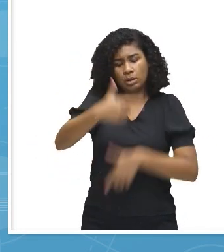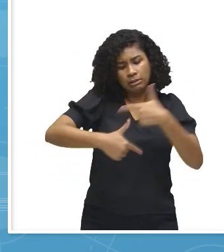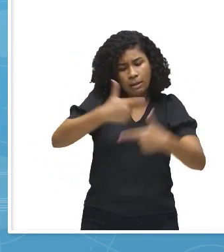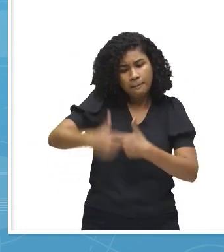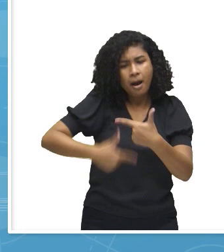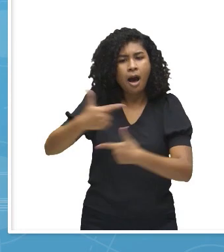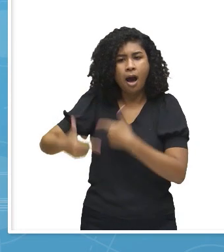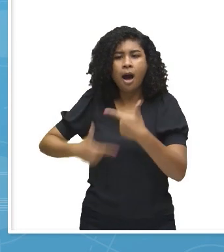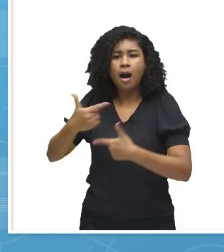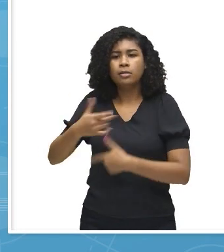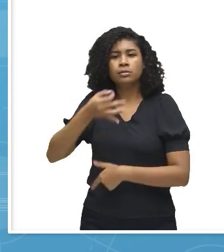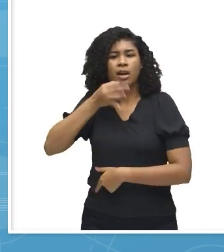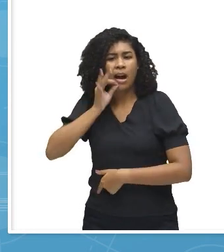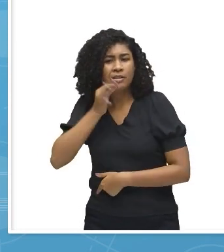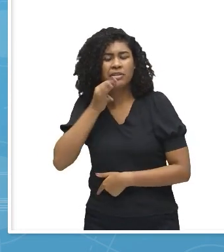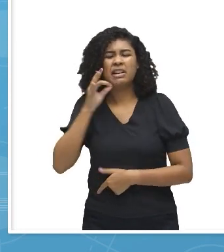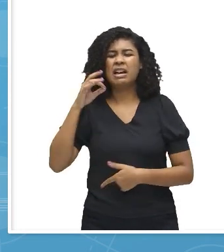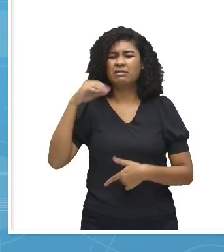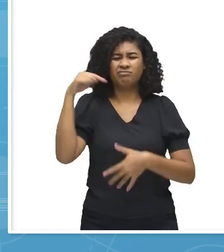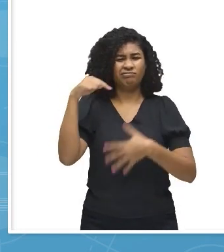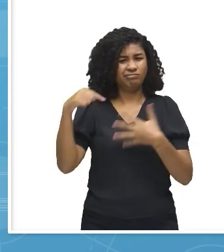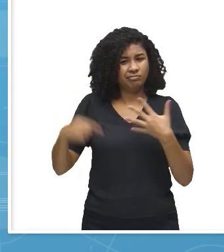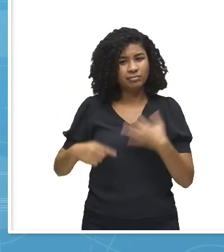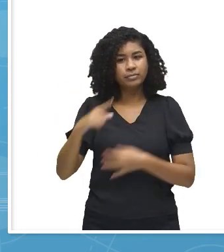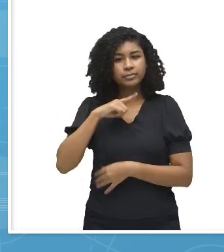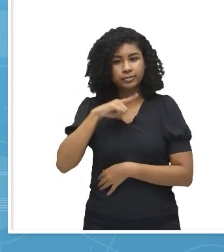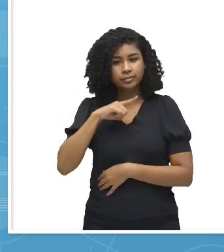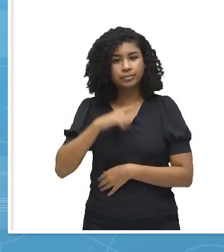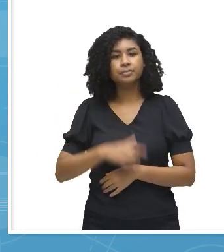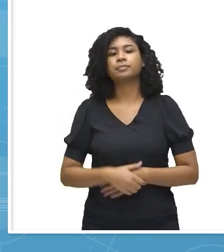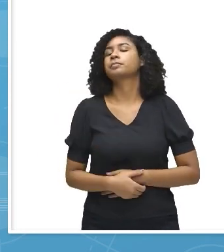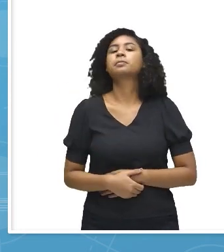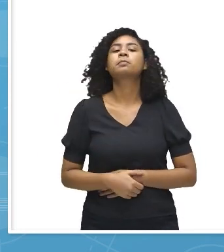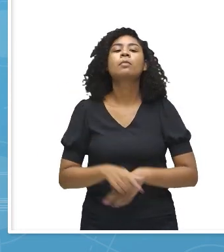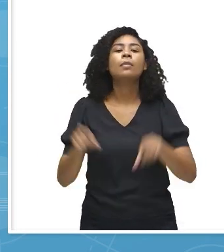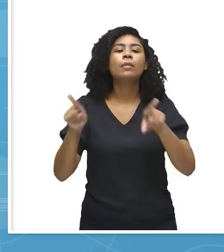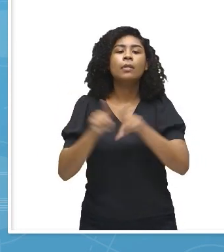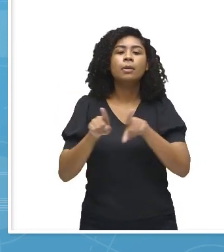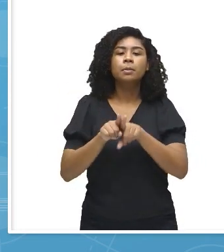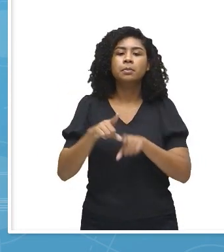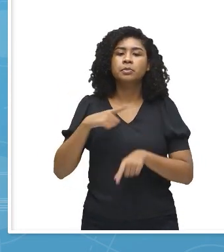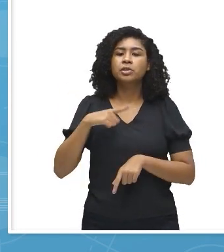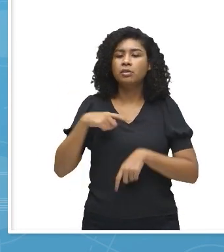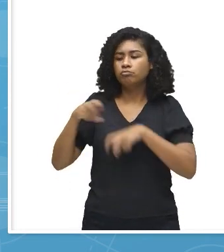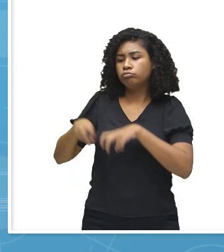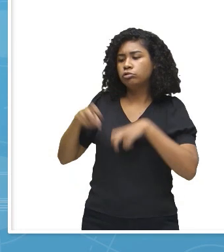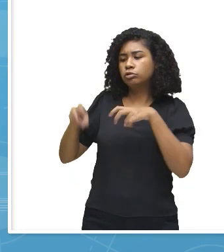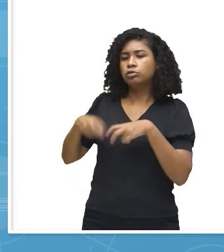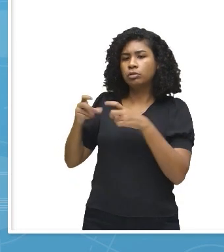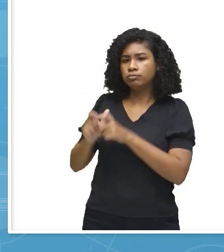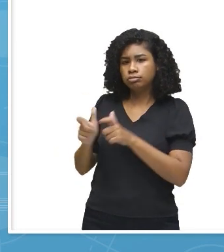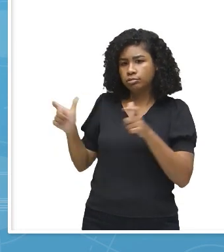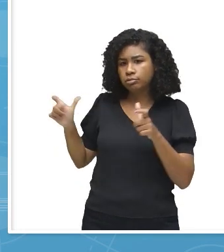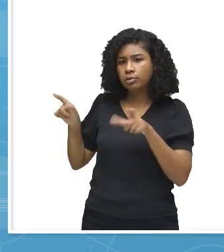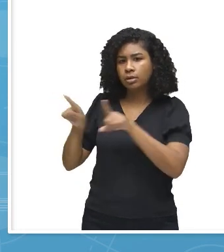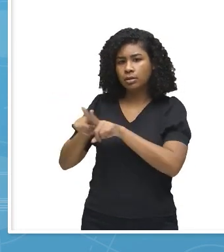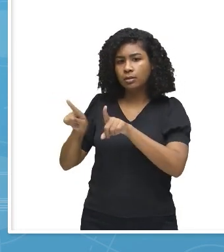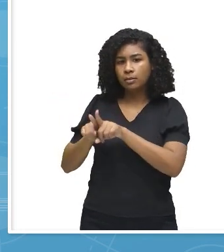café, entre outras. Aí temos também a ruralização, né, e na mineração favorecia aí